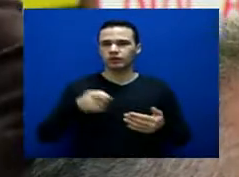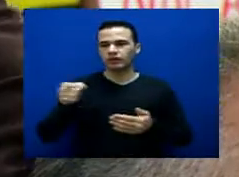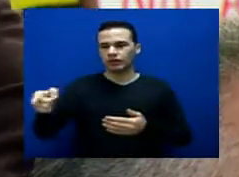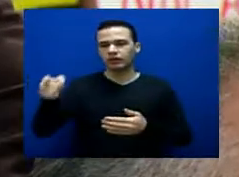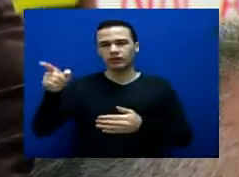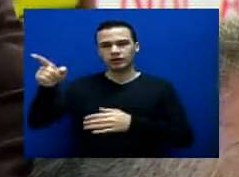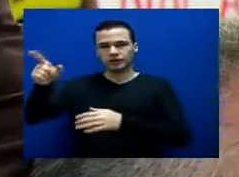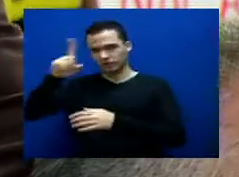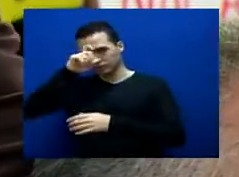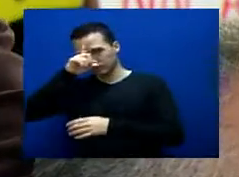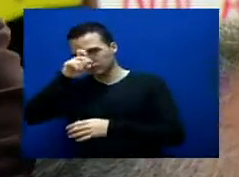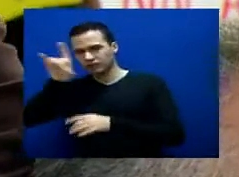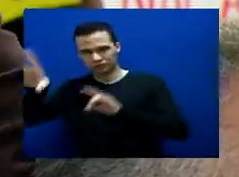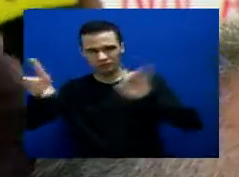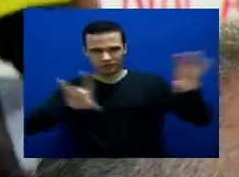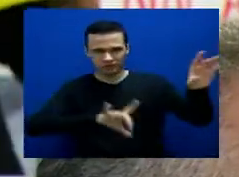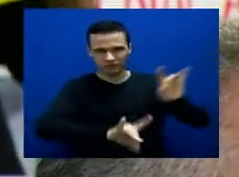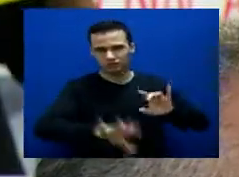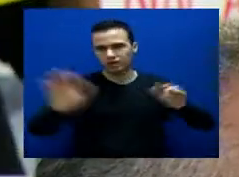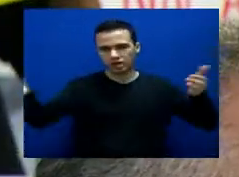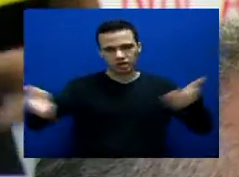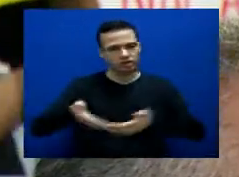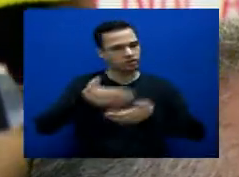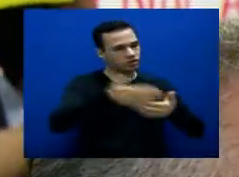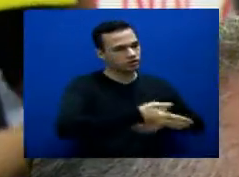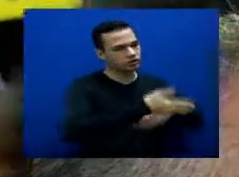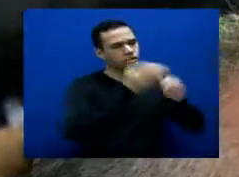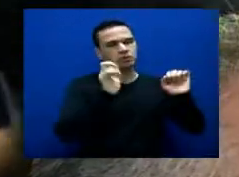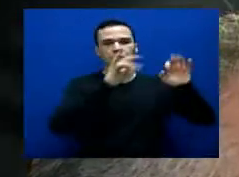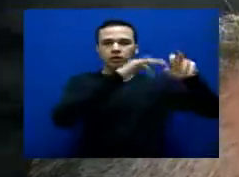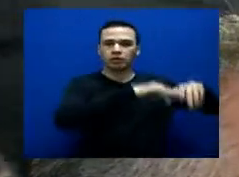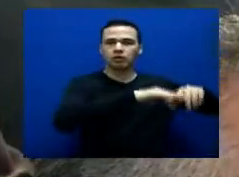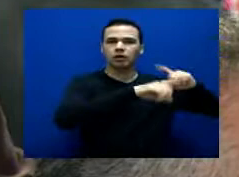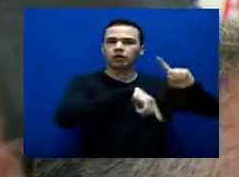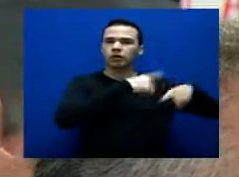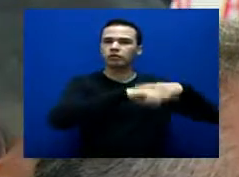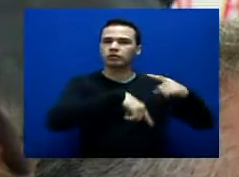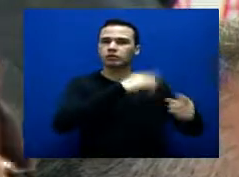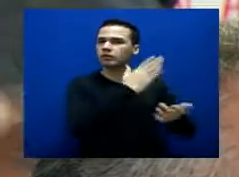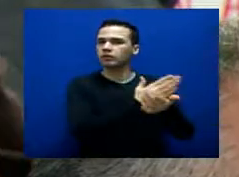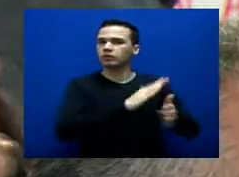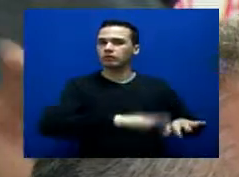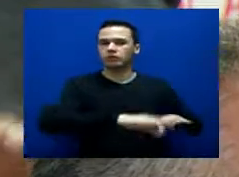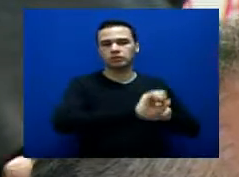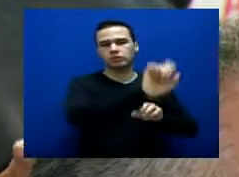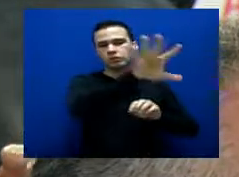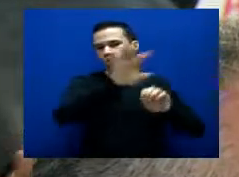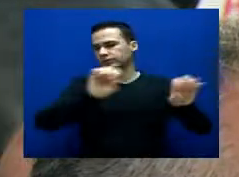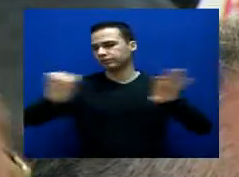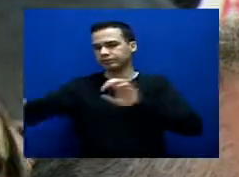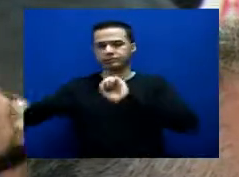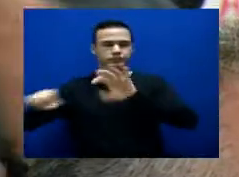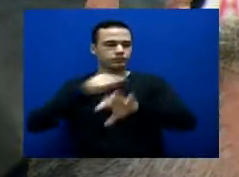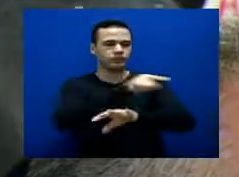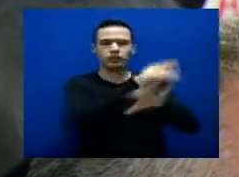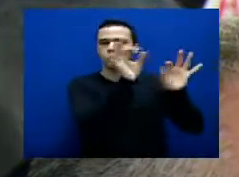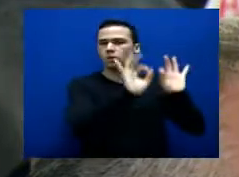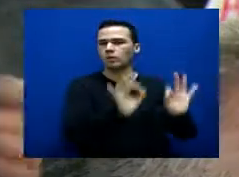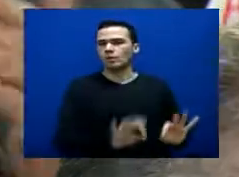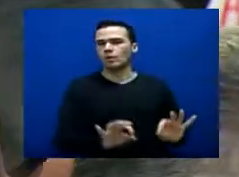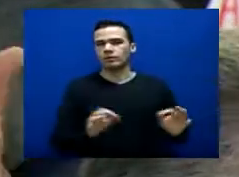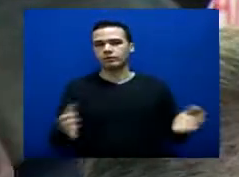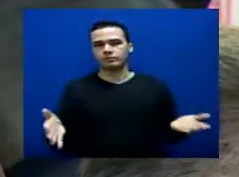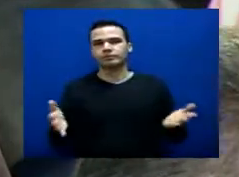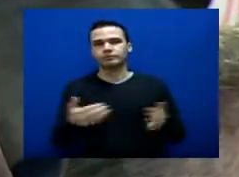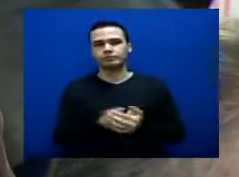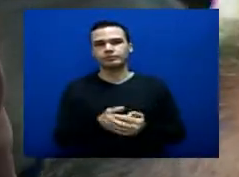para estarem lá naquele dia da inauguração. Depois voltaram para suas unidades e totalmente esvaziadas, qualquer uma que o senhor procurar.